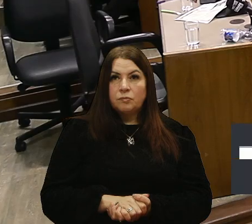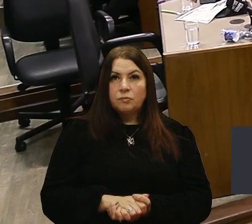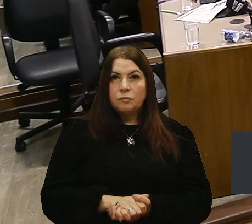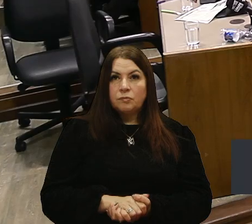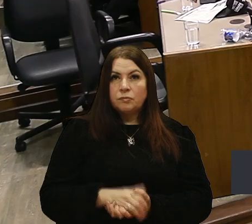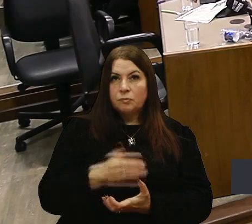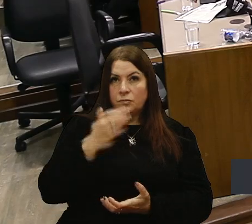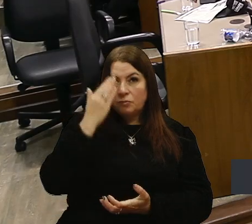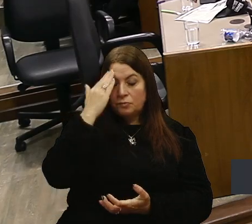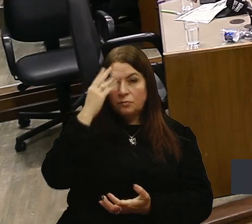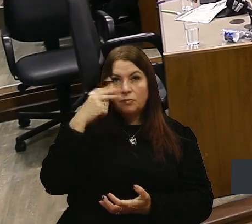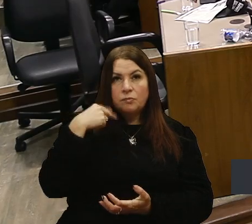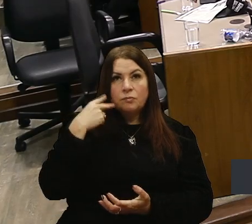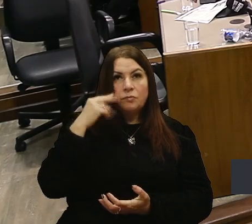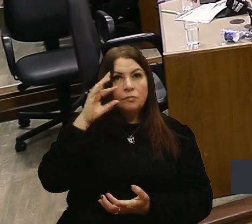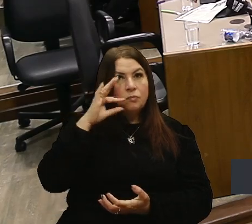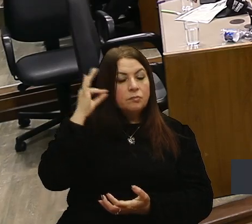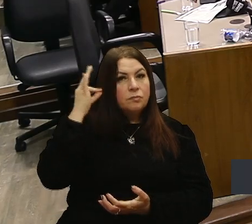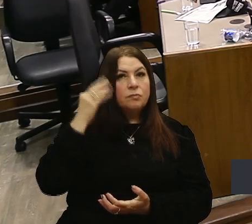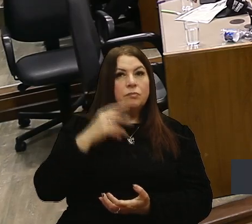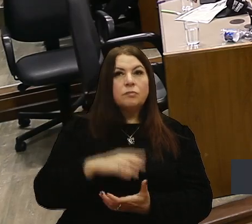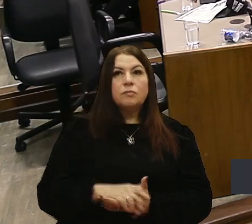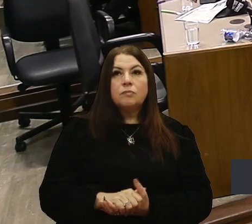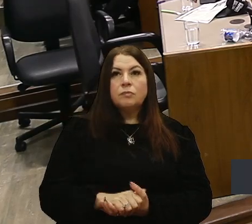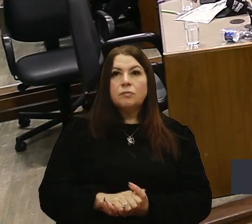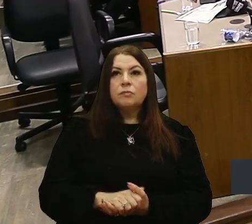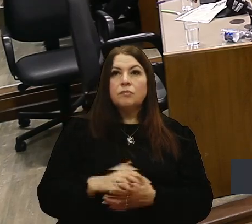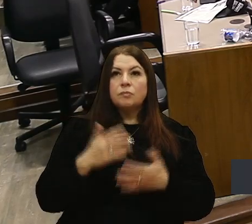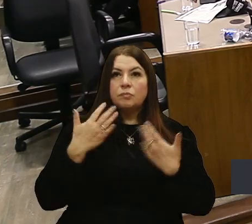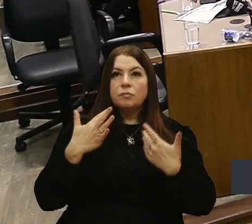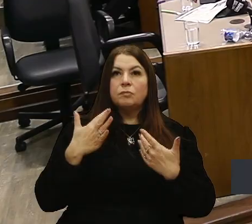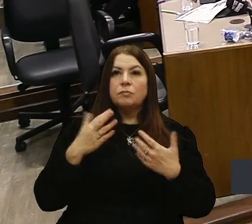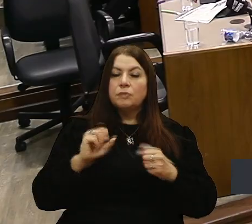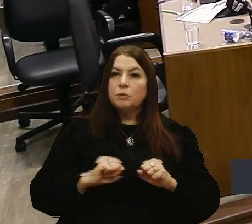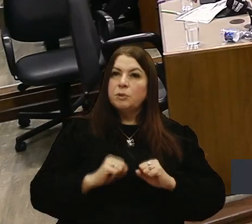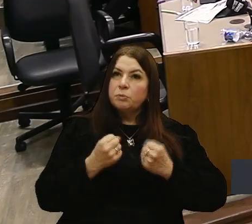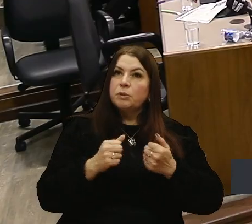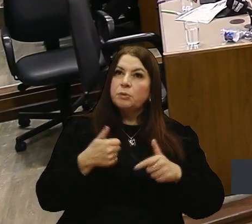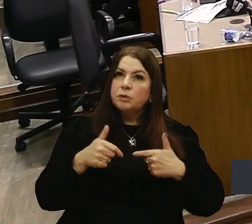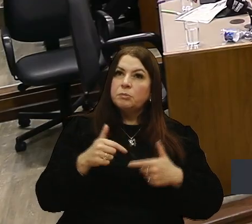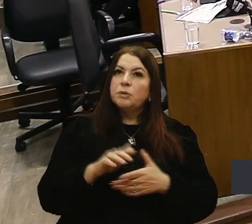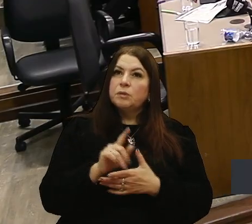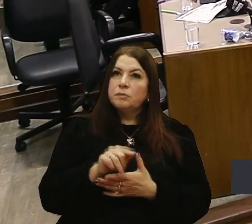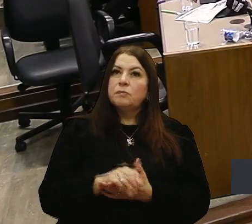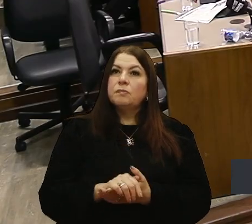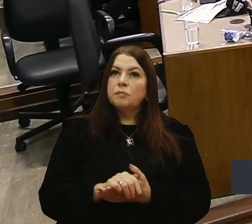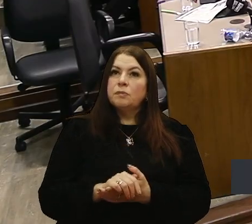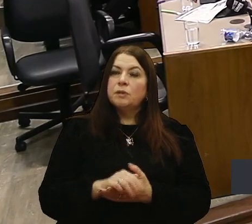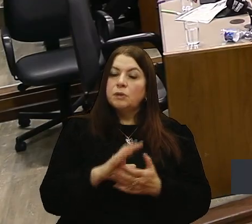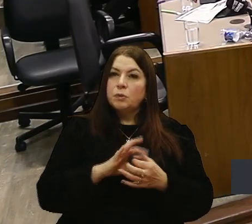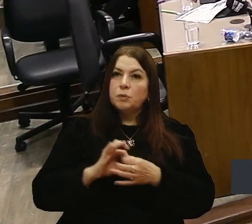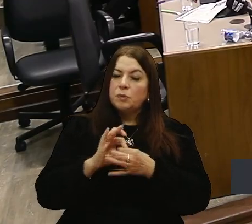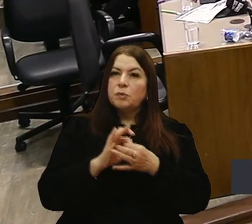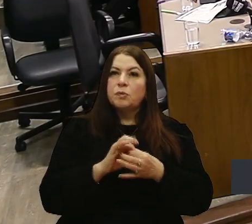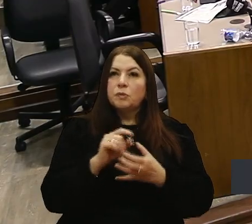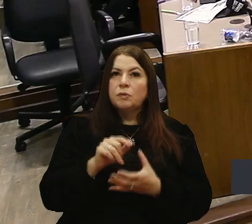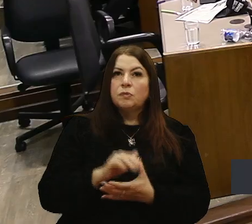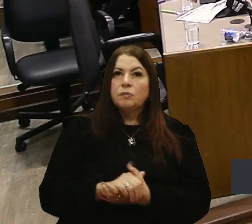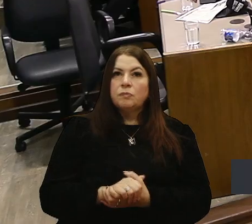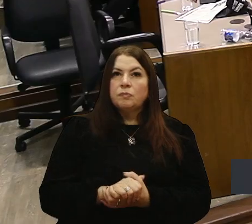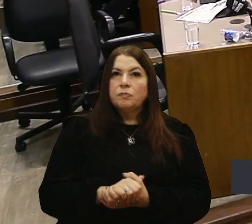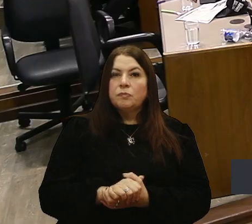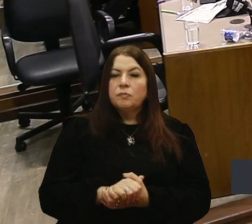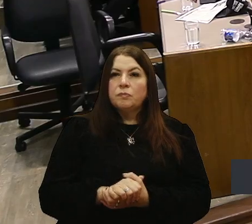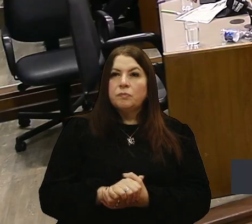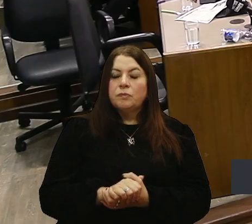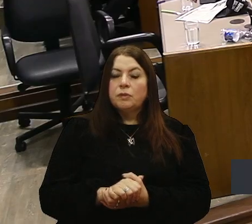Obrigado, vereador Aldonei, pela parte e parabéns aí pelo empenho, pelo trabalho. É isso aí, a gente tem que se unir nessa questão ali